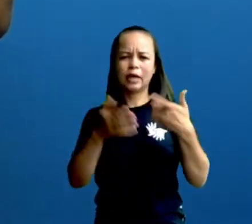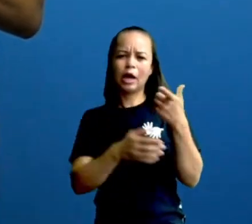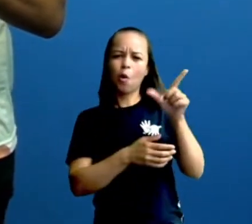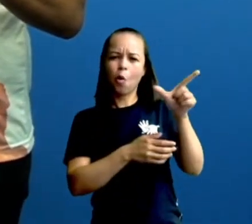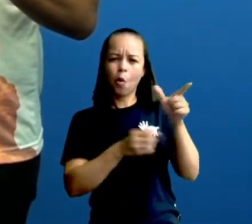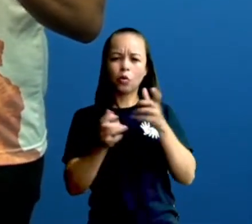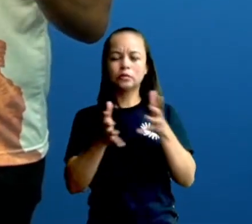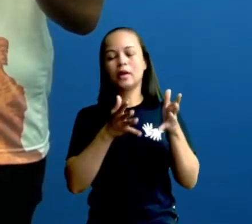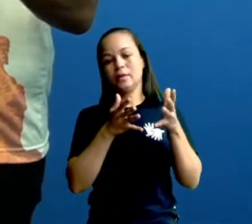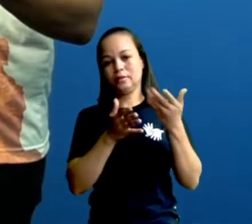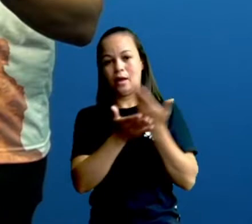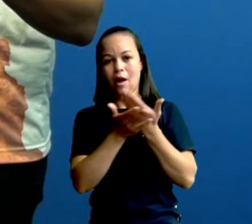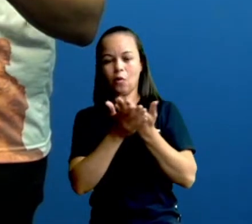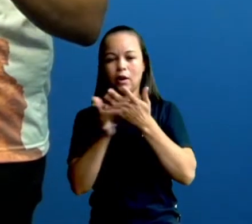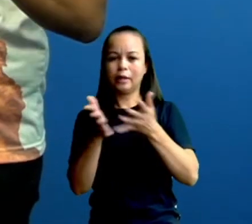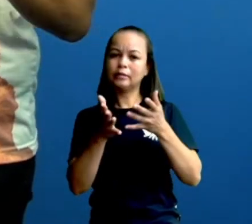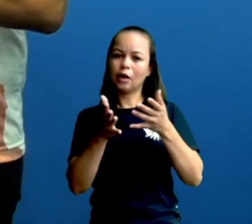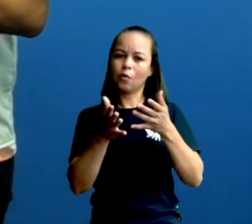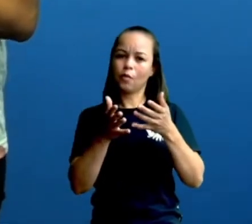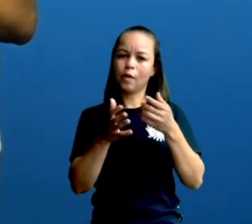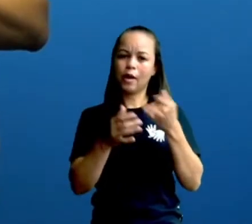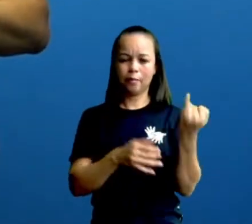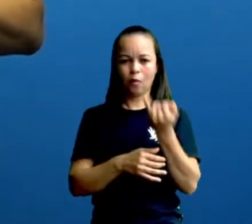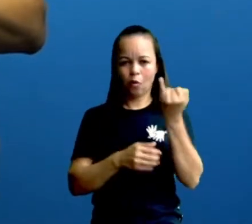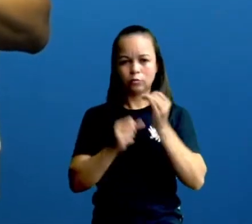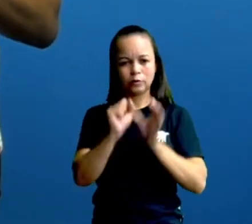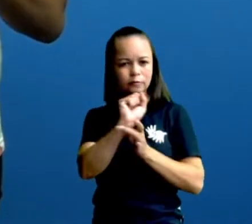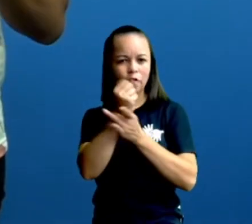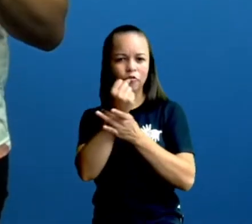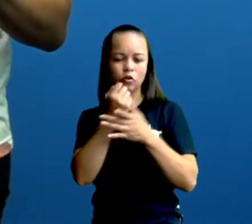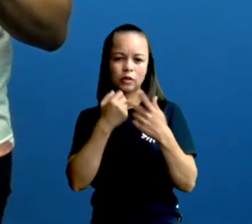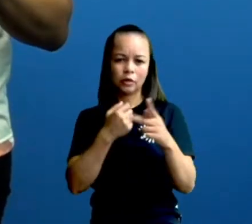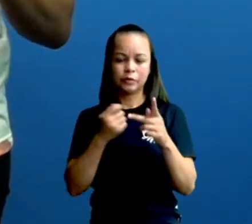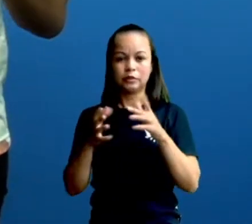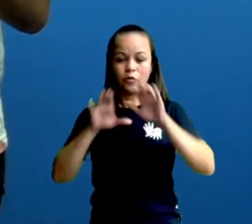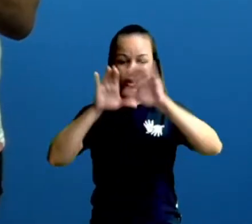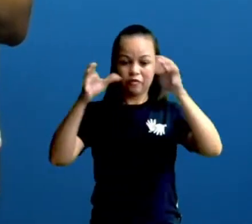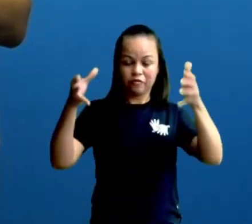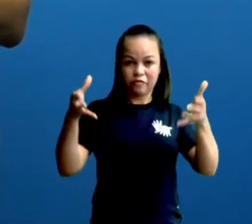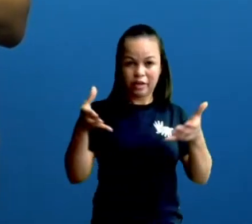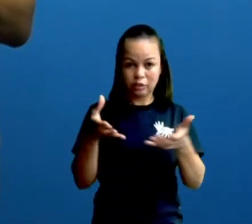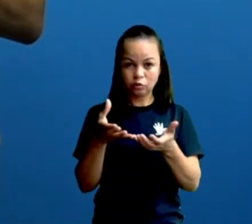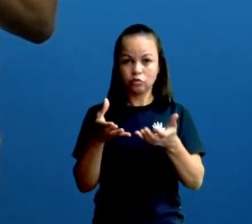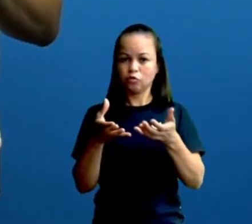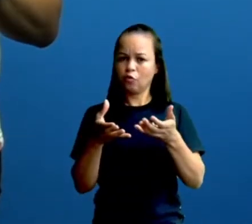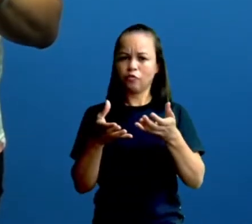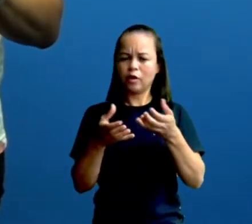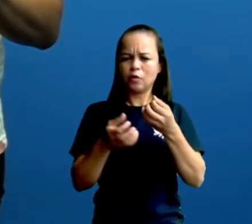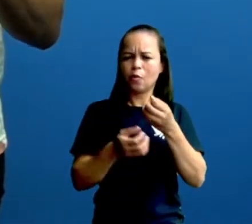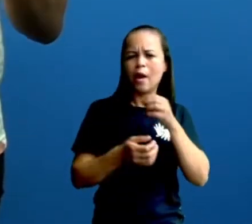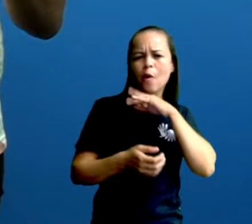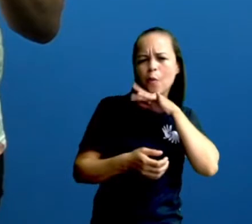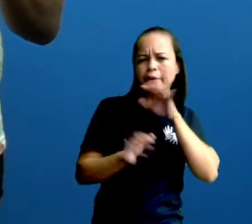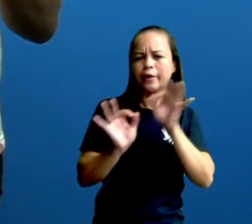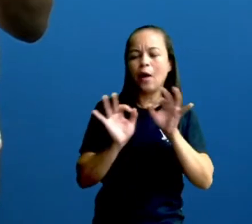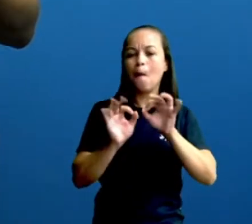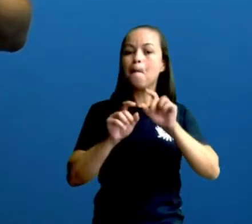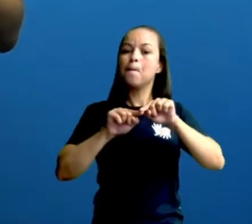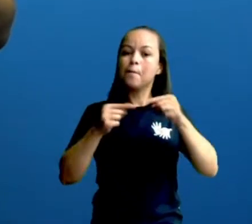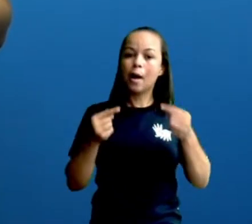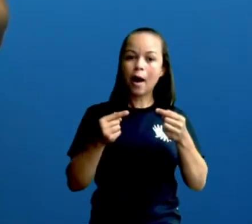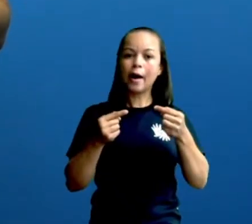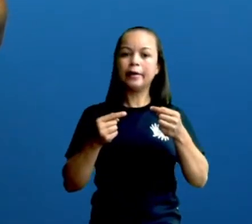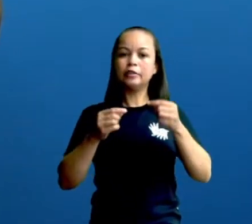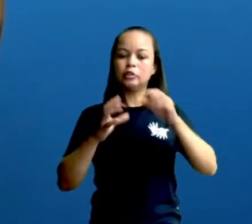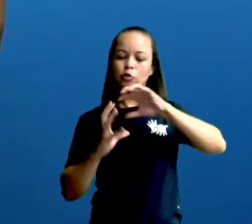necessário a gente reforçar isso, o efeito estufa não é ruim. O que é ruim é o aquecimento global, que leva ao quê? As chamadas